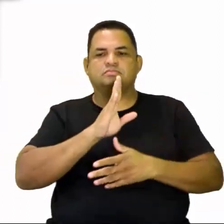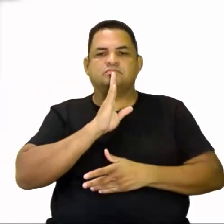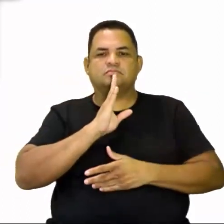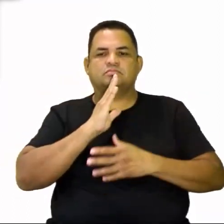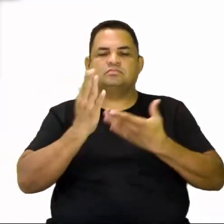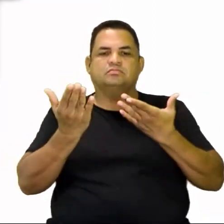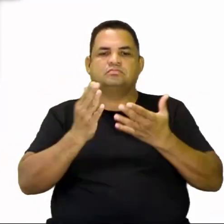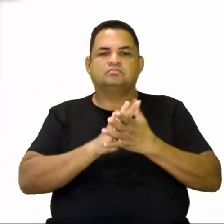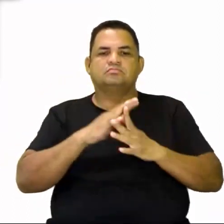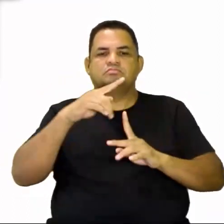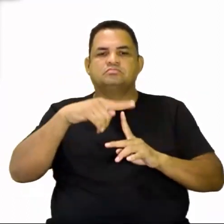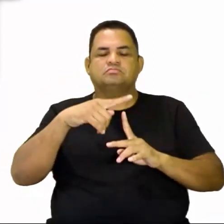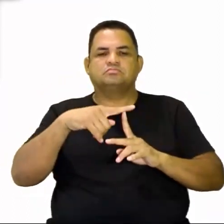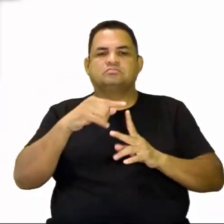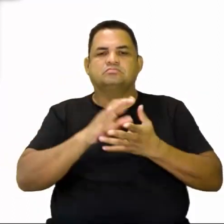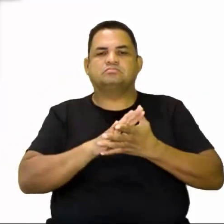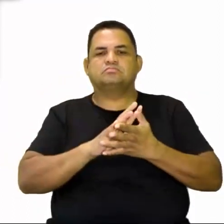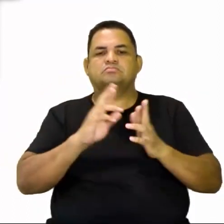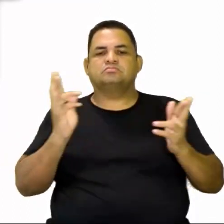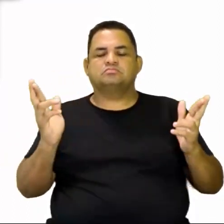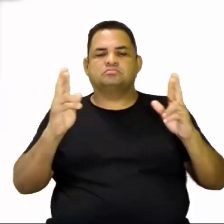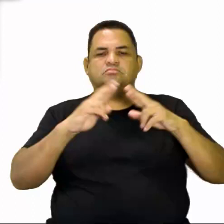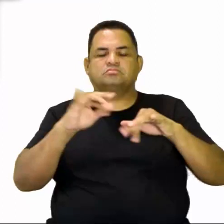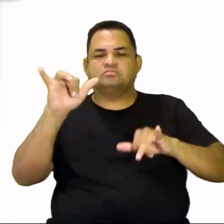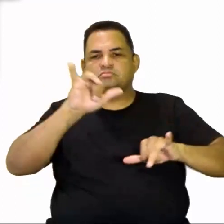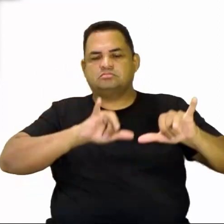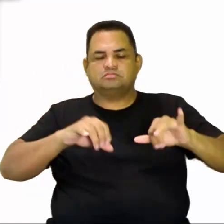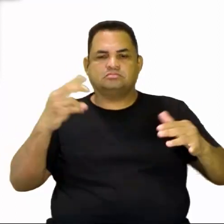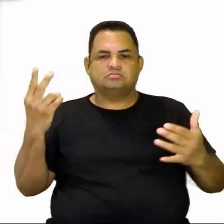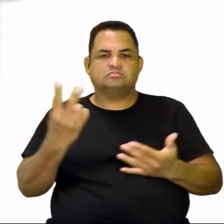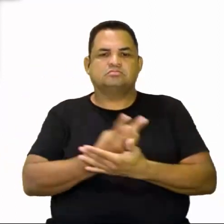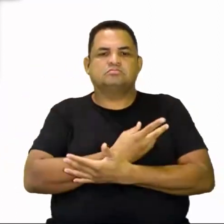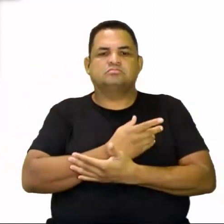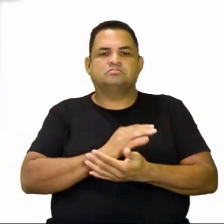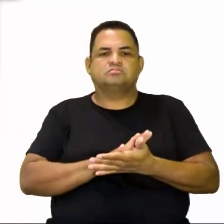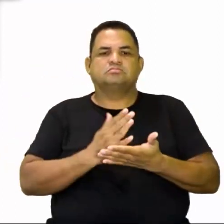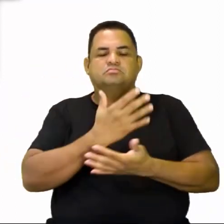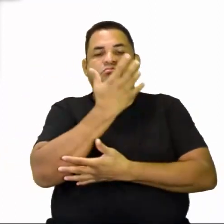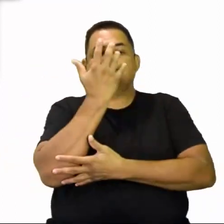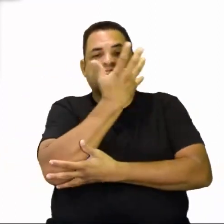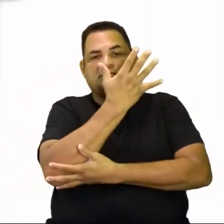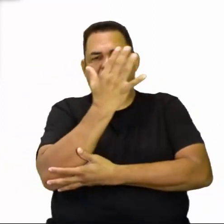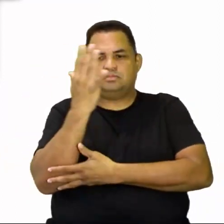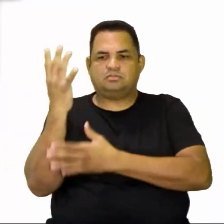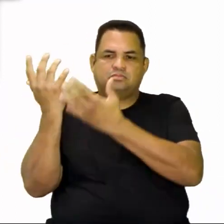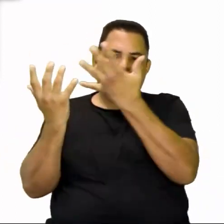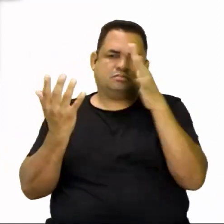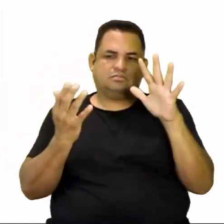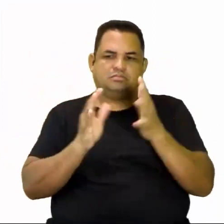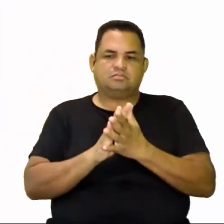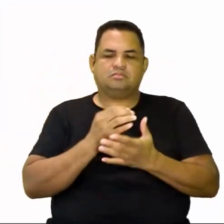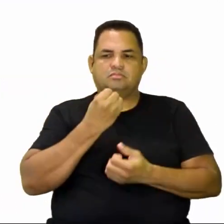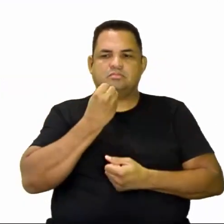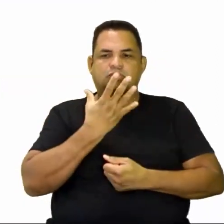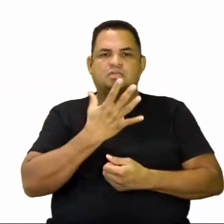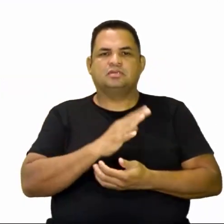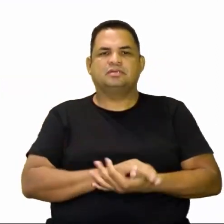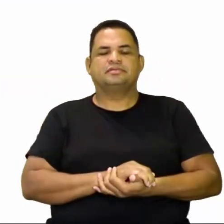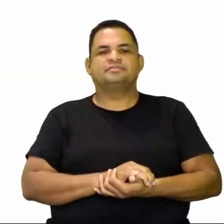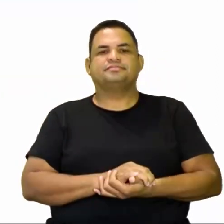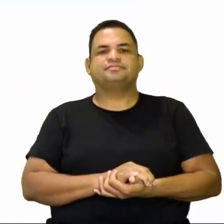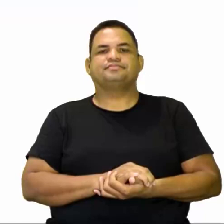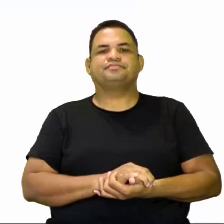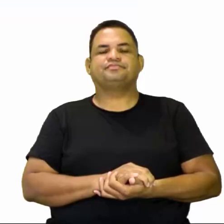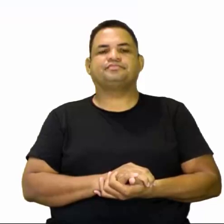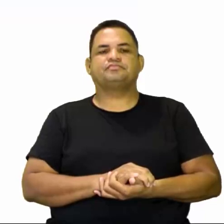conhecendo os tipos de reações químicas que acontecem na natureza. Tudo bem? Para